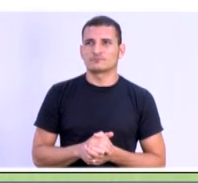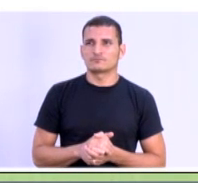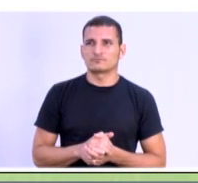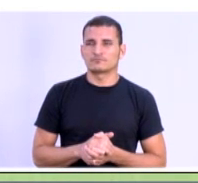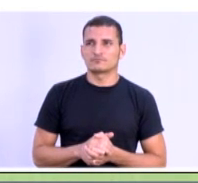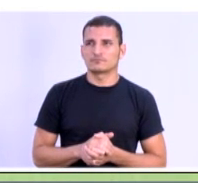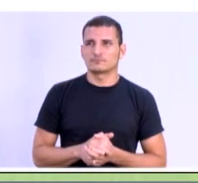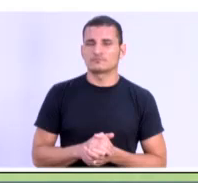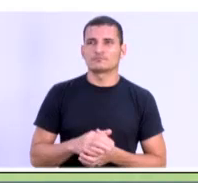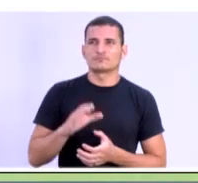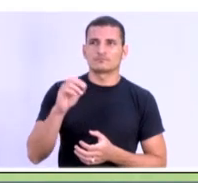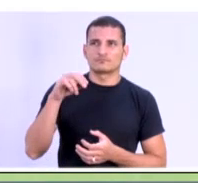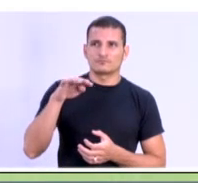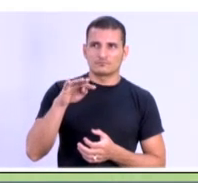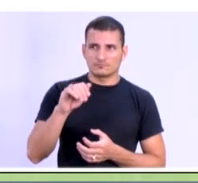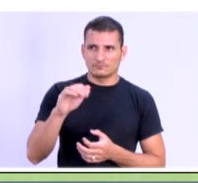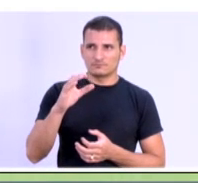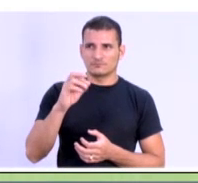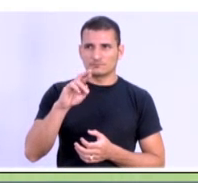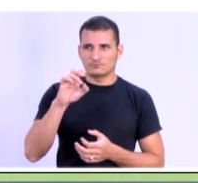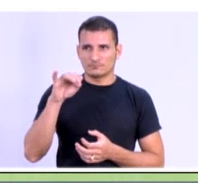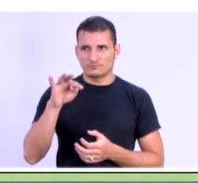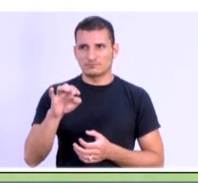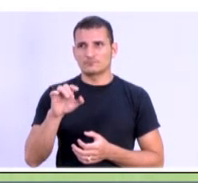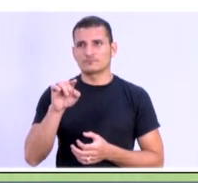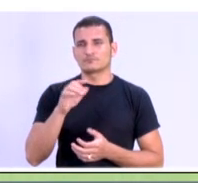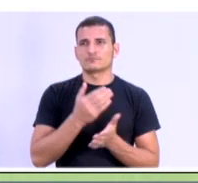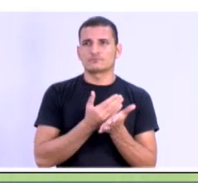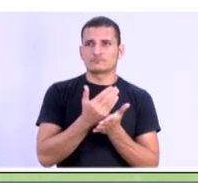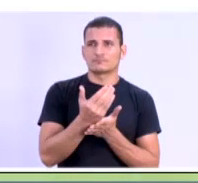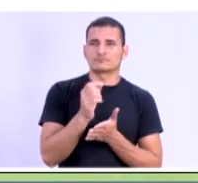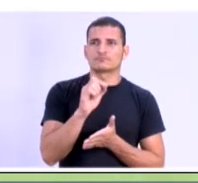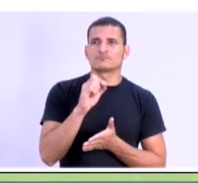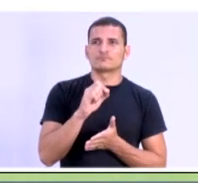ele faz parte da classe conta corrente, e eu vou definir o estado inicial. Qual é o